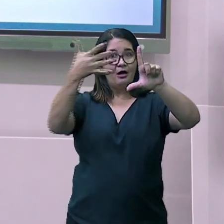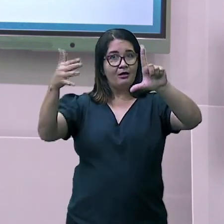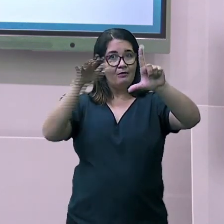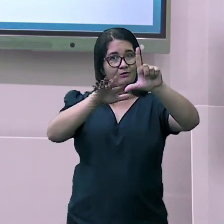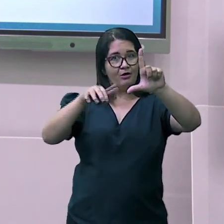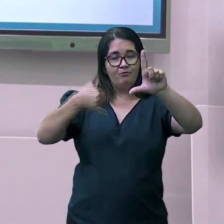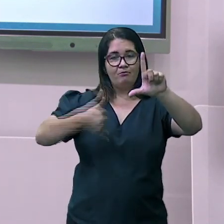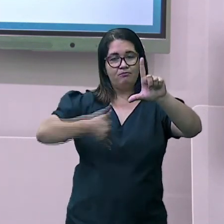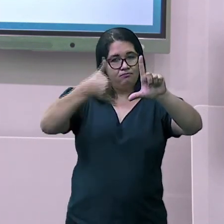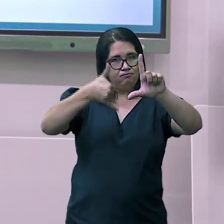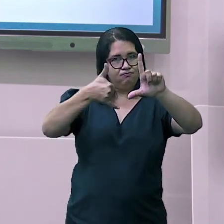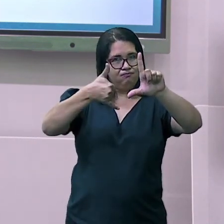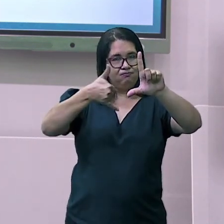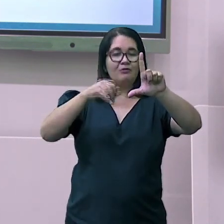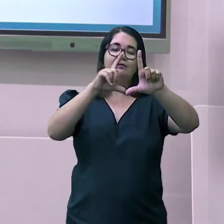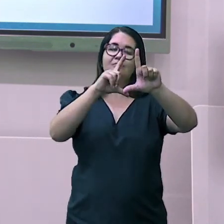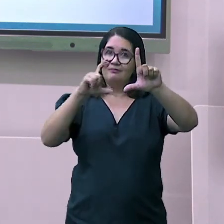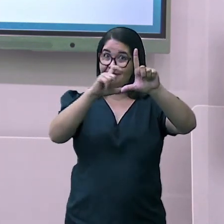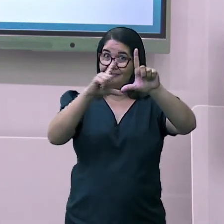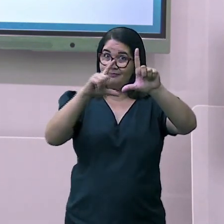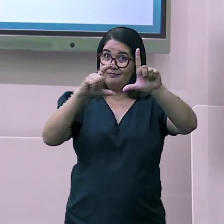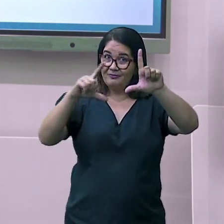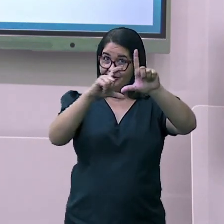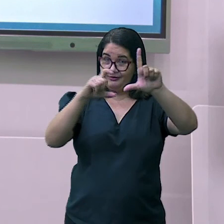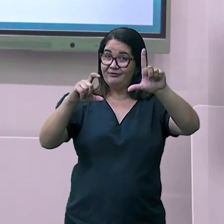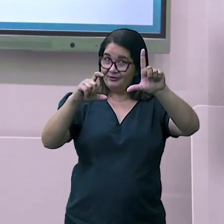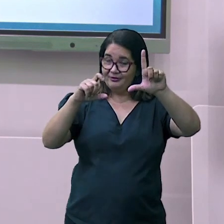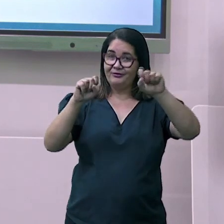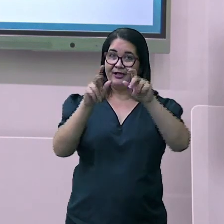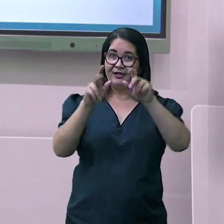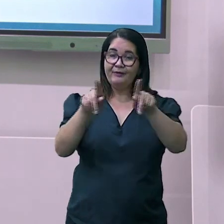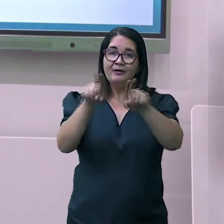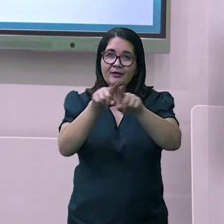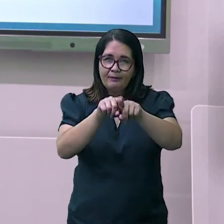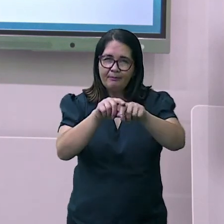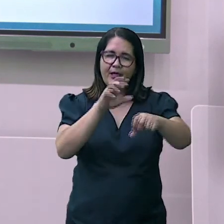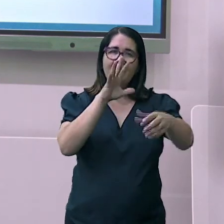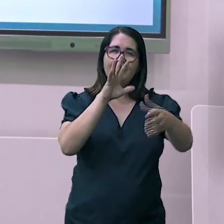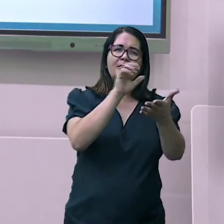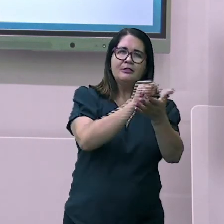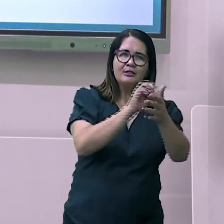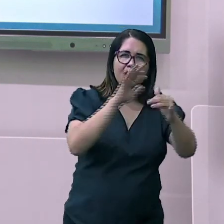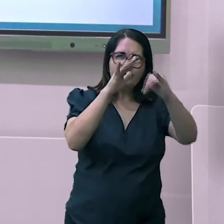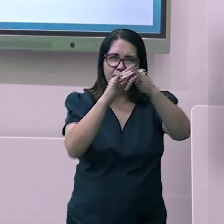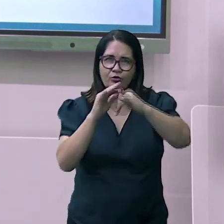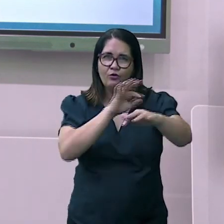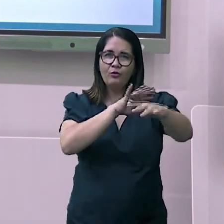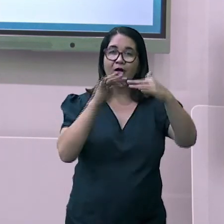a câmera do seu celular na imagem que aparece no canto da tela. Se inscreva em nosso canal do